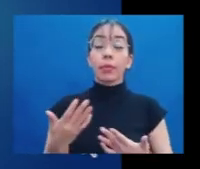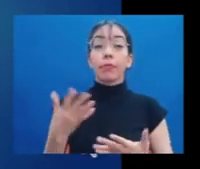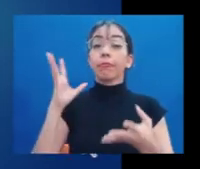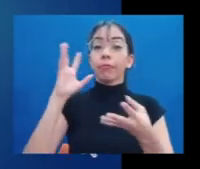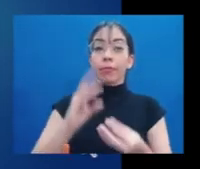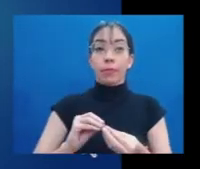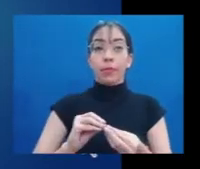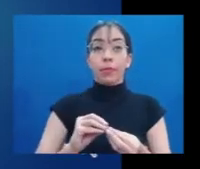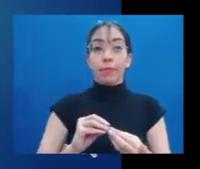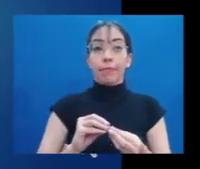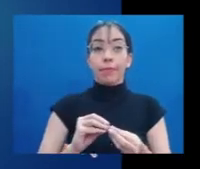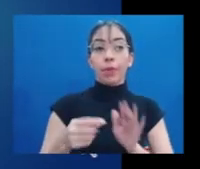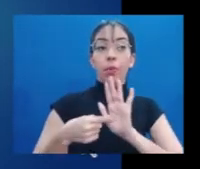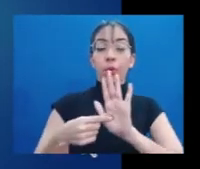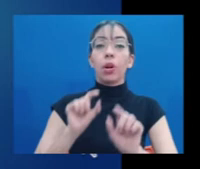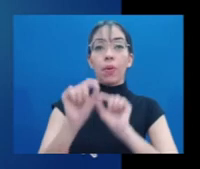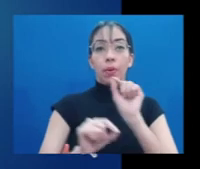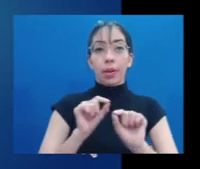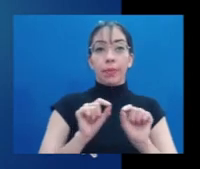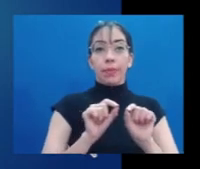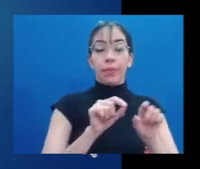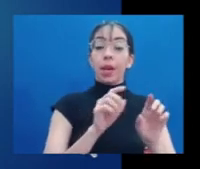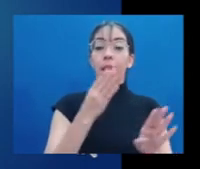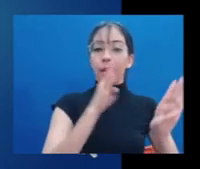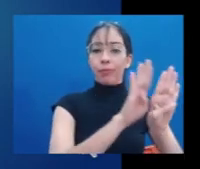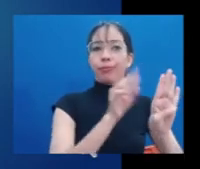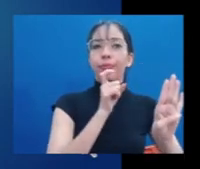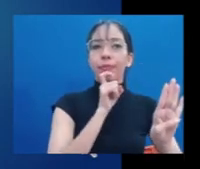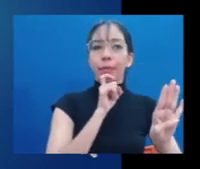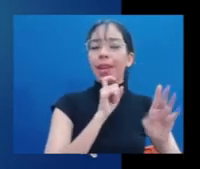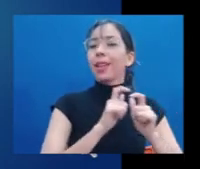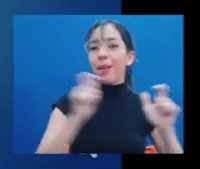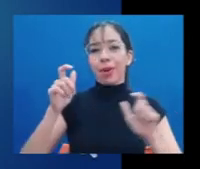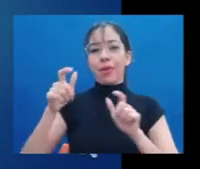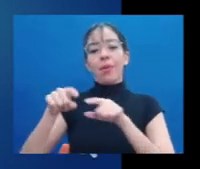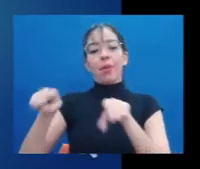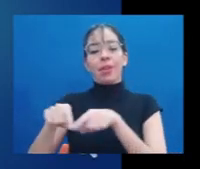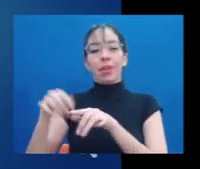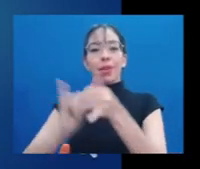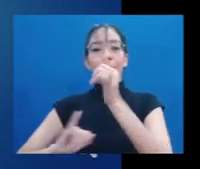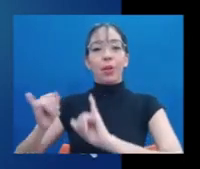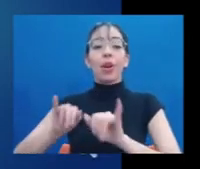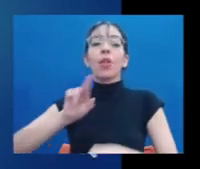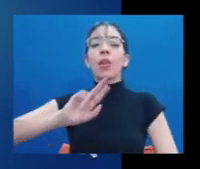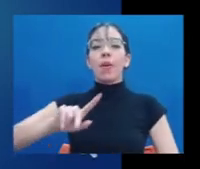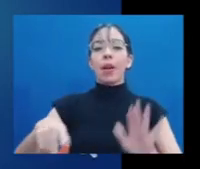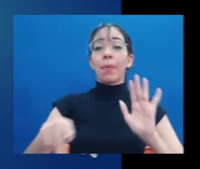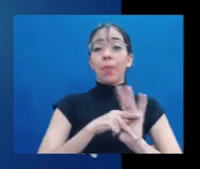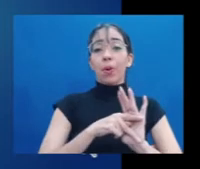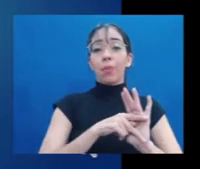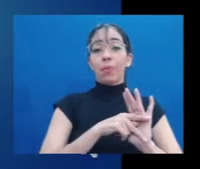realmente investigar, para emitir após o laudo sobre o que levou a esse acidente.